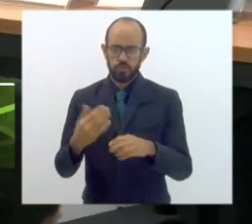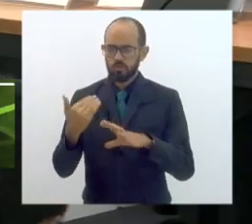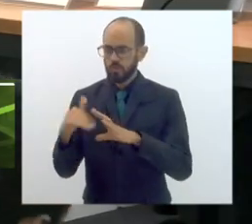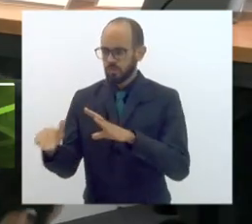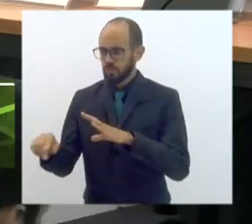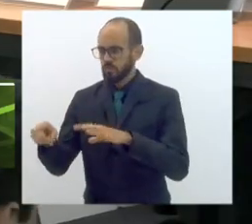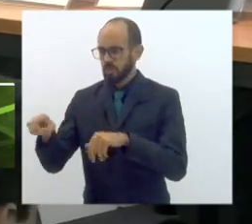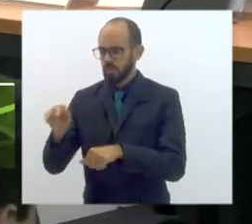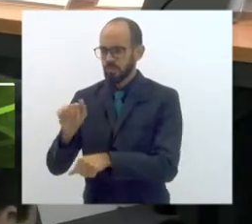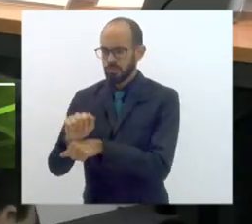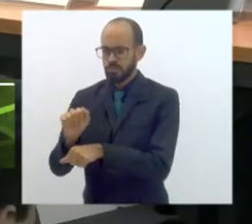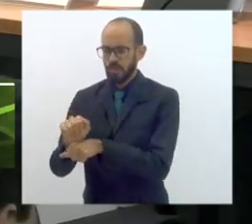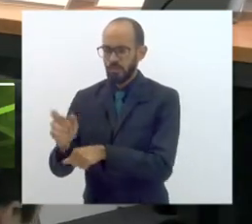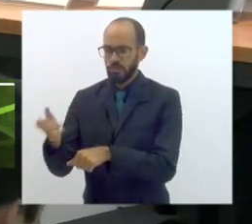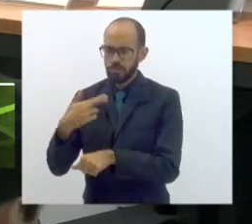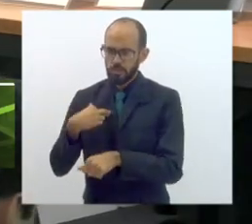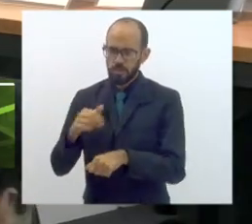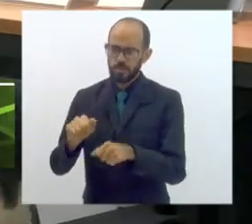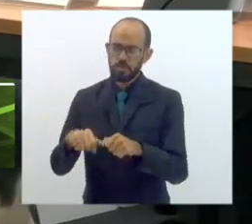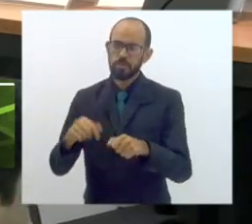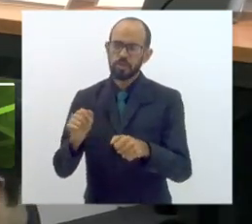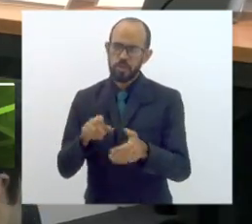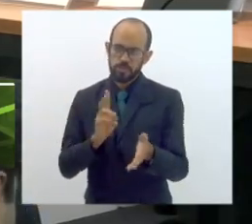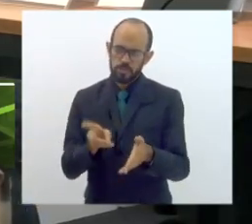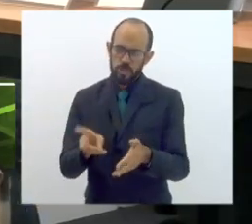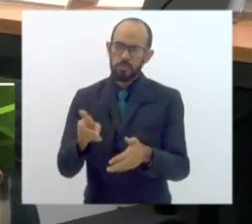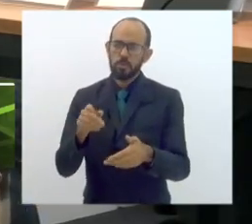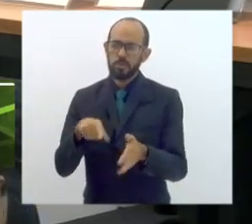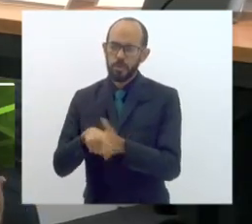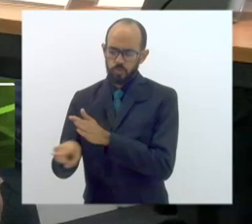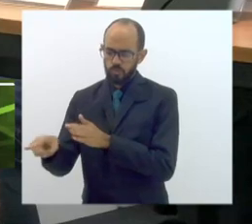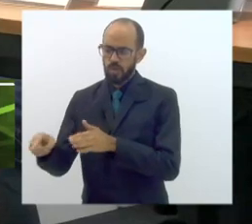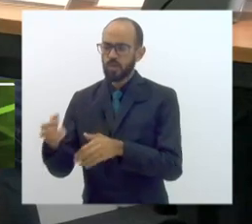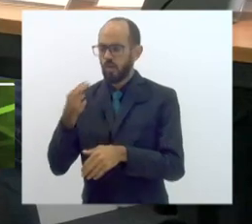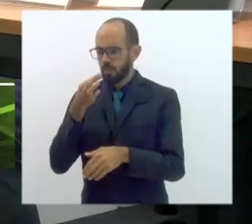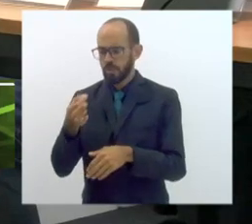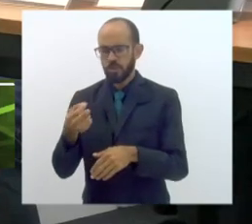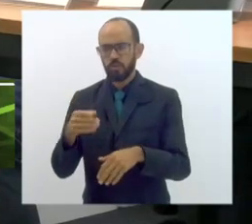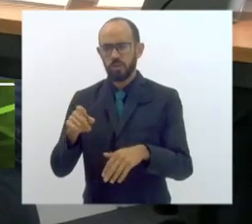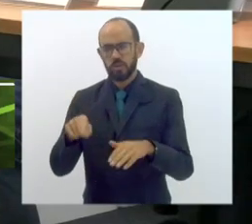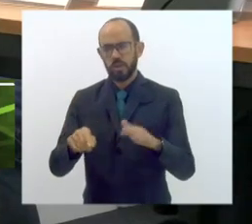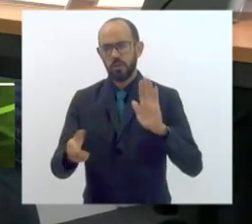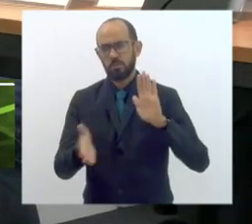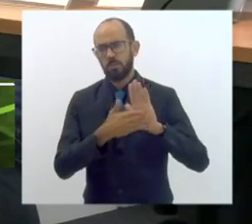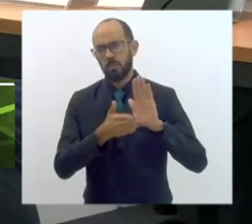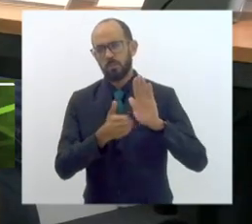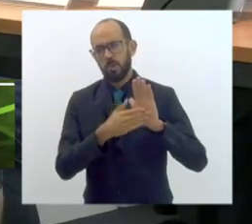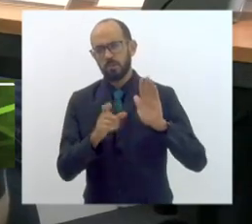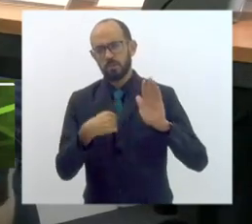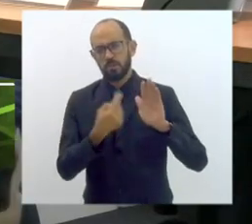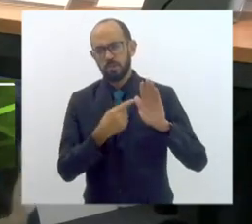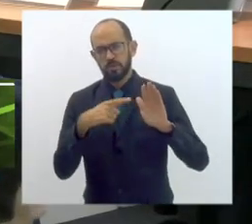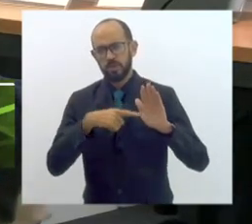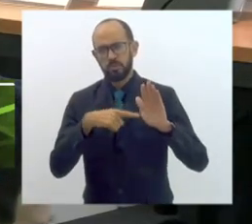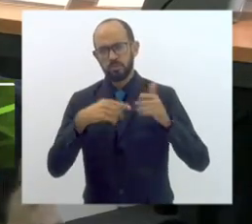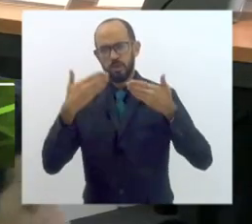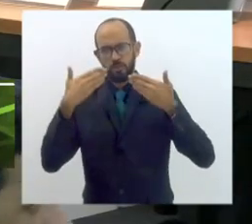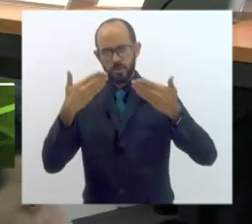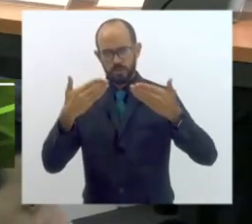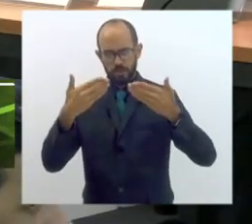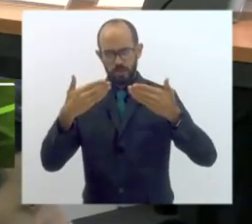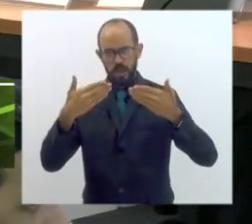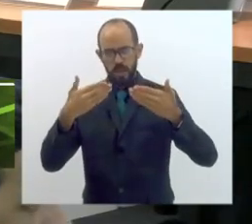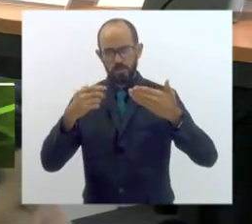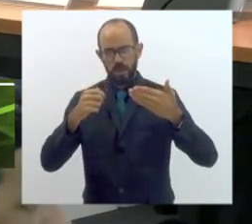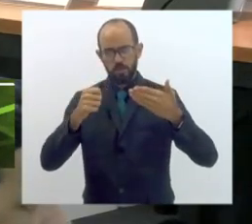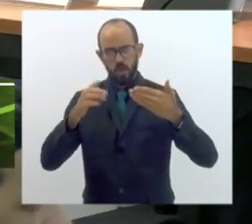sempre fazendo essa demanda junto deles. E é basicamente isso. Essa é a proposta que a gente tem para apresentar a curto prazo.